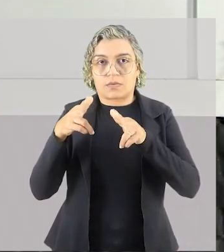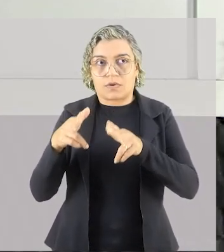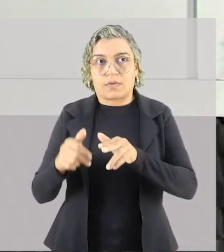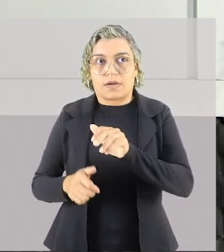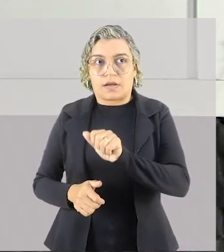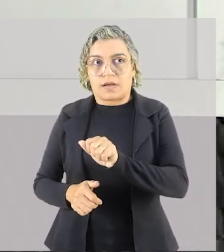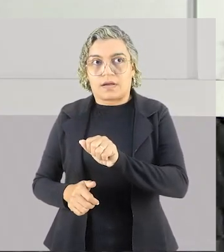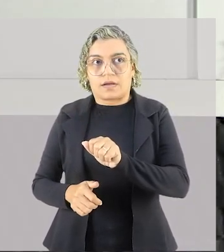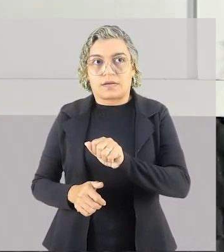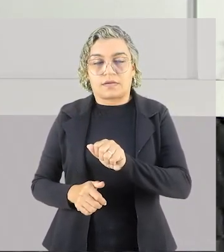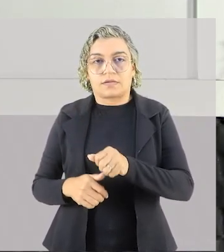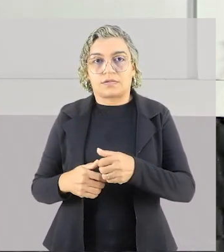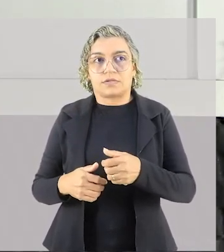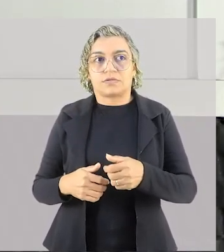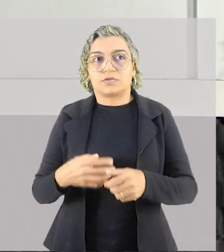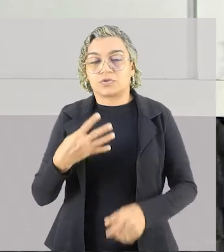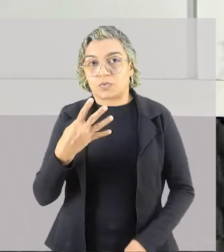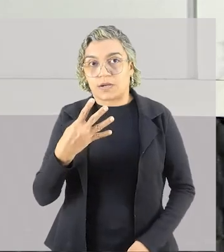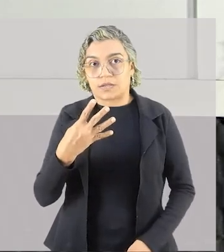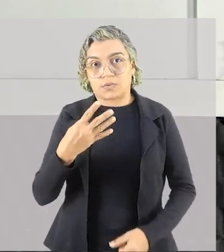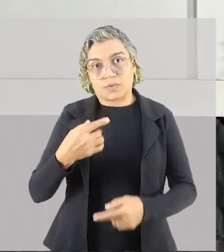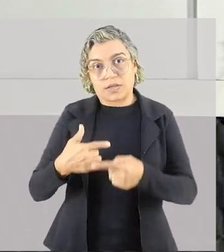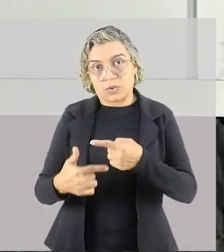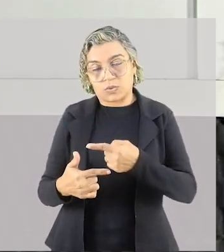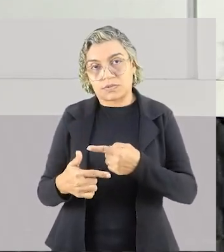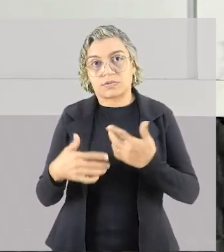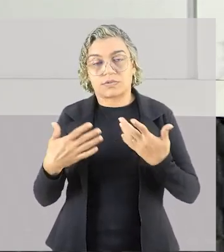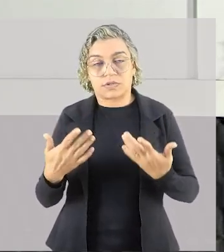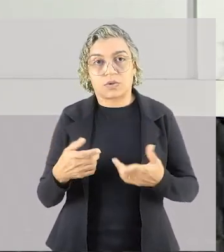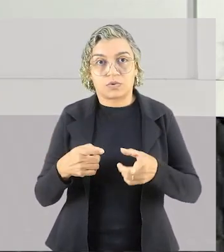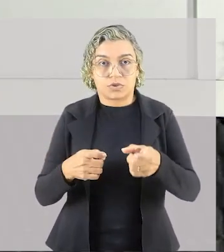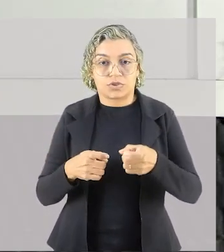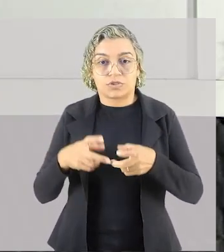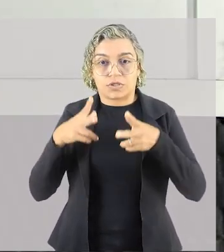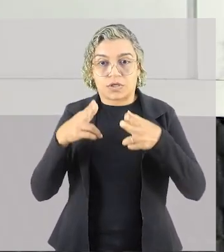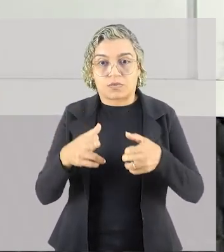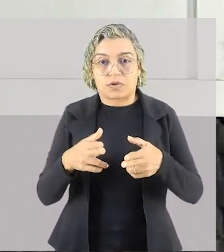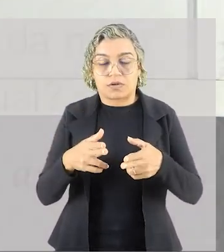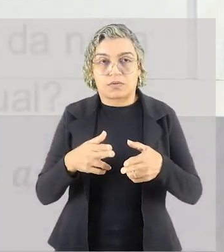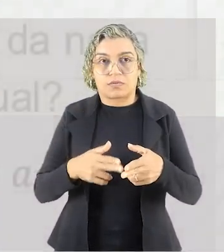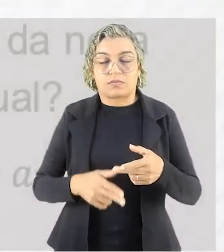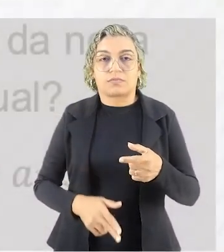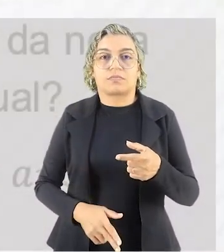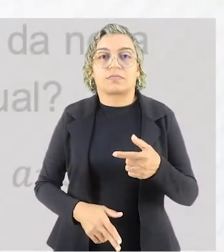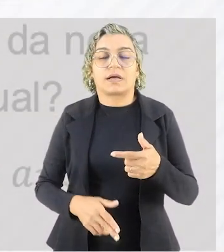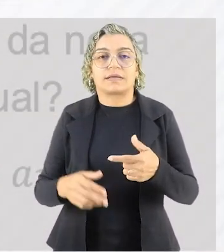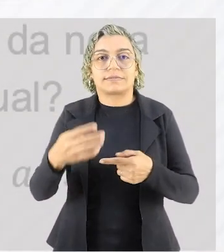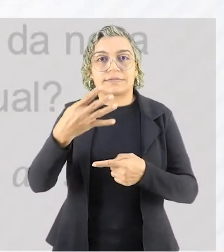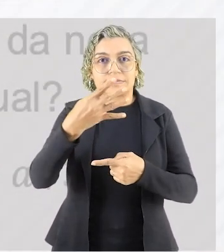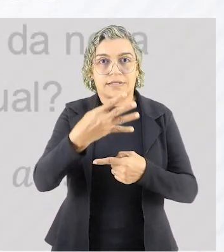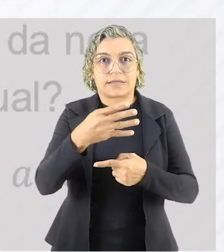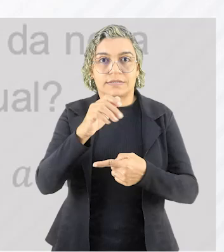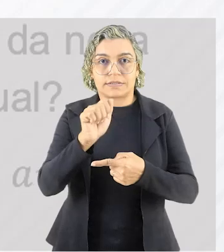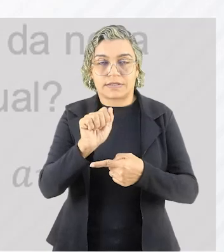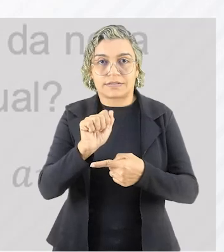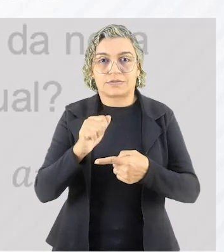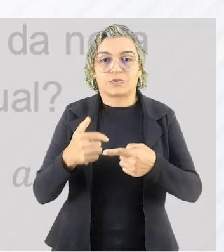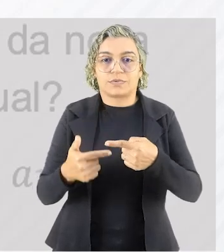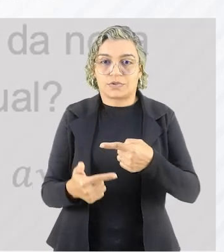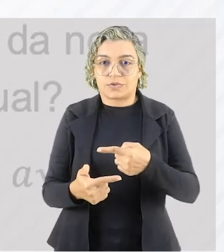e de 4 é 2. Então, o x vai ser igual a 3A sobre 2. Tá? E